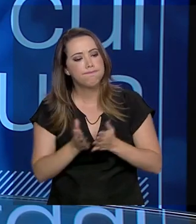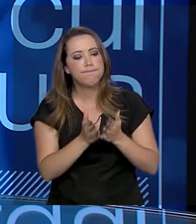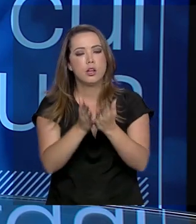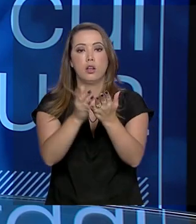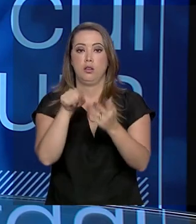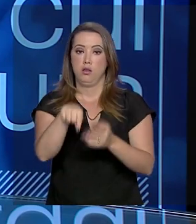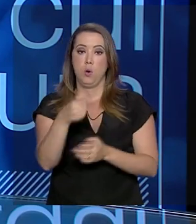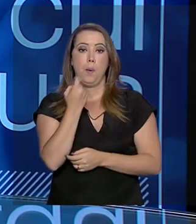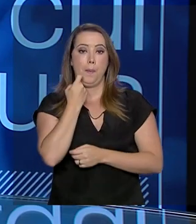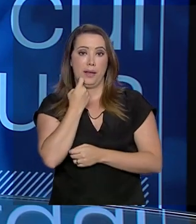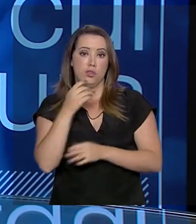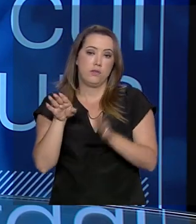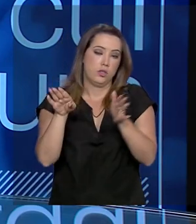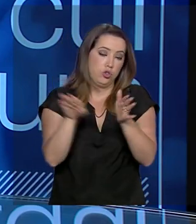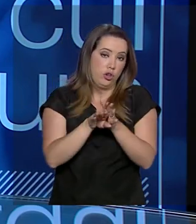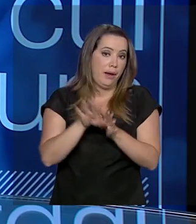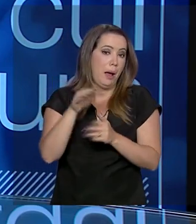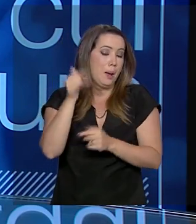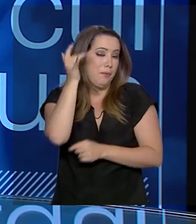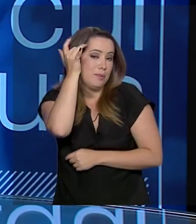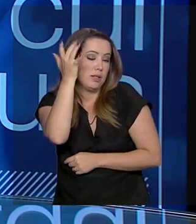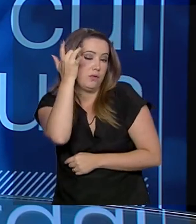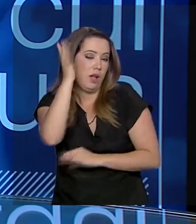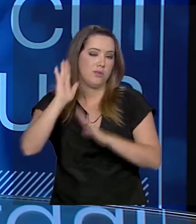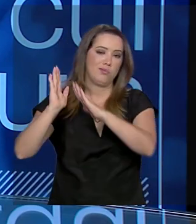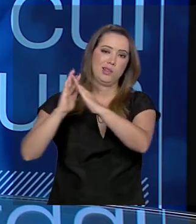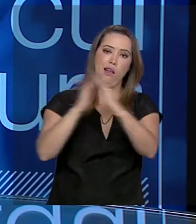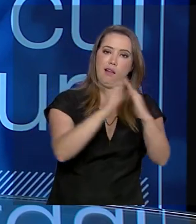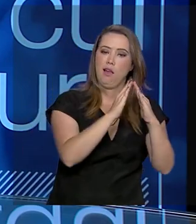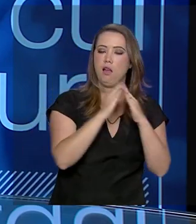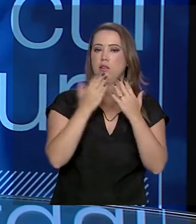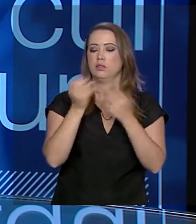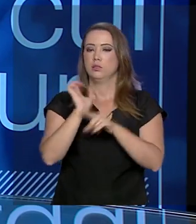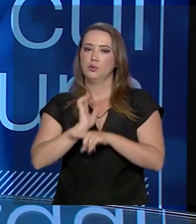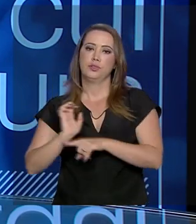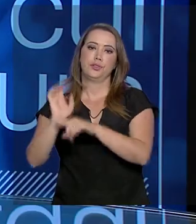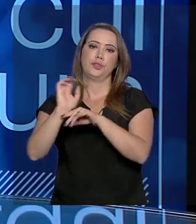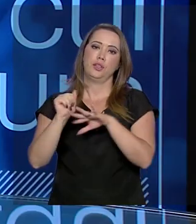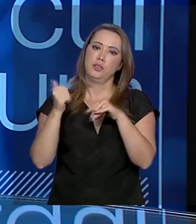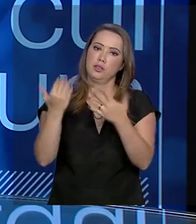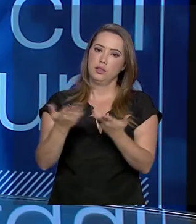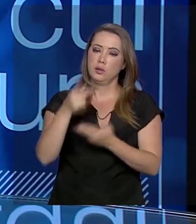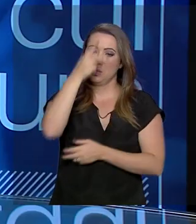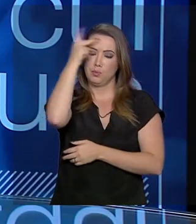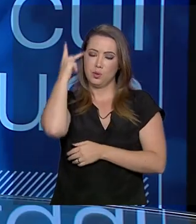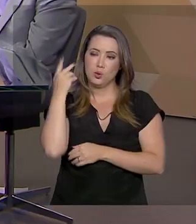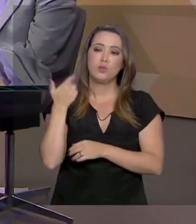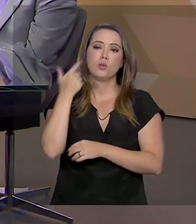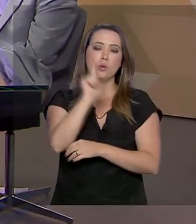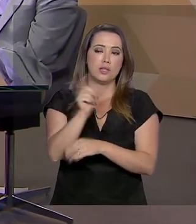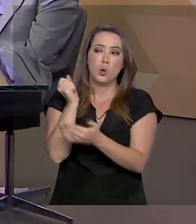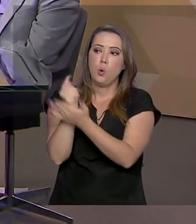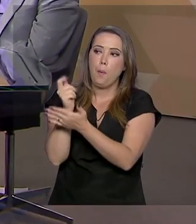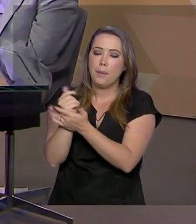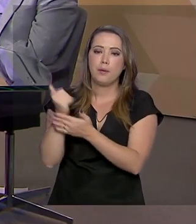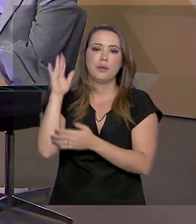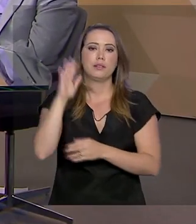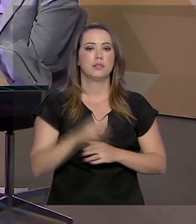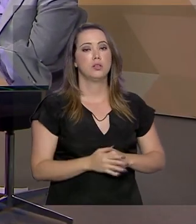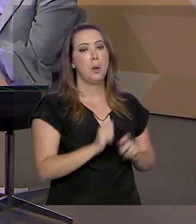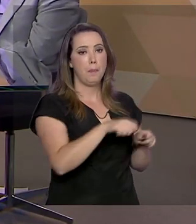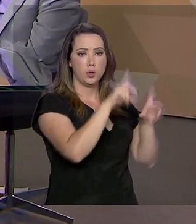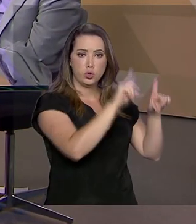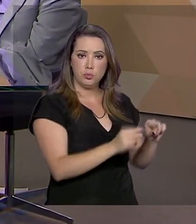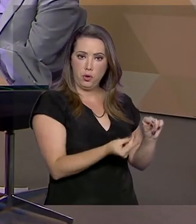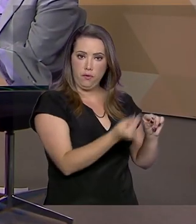e facilitação na logística, certamente esse pescado vai ter mais acessibilidade ao brasileiro. Pode levar uma queda aí nos preços,